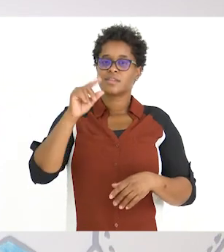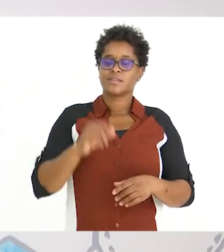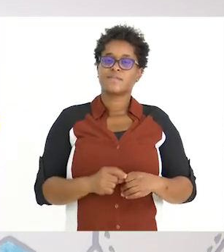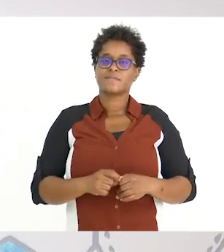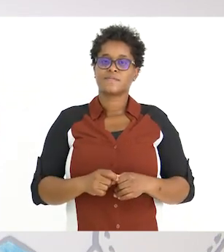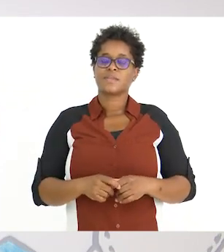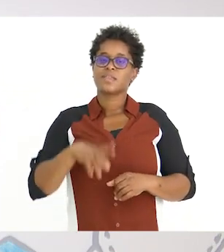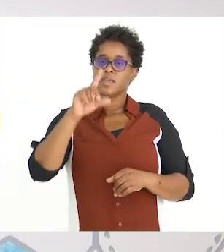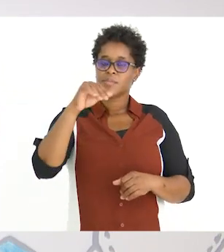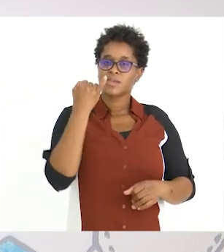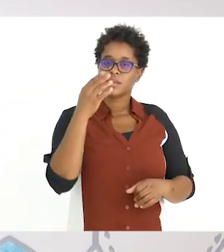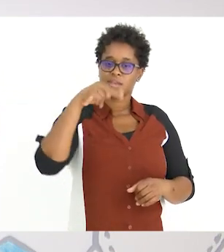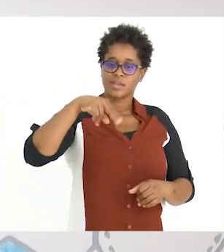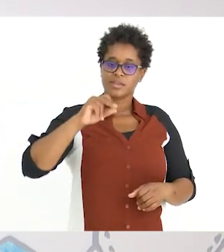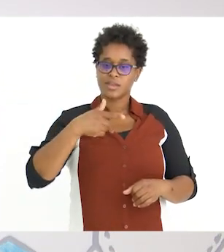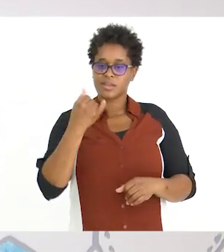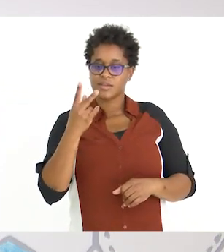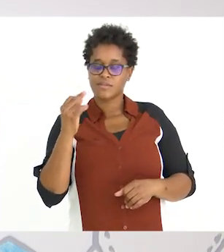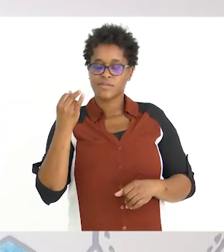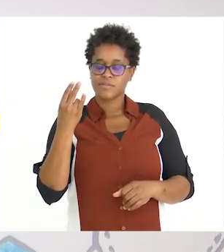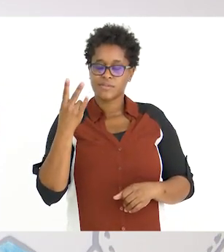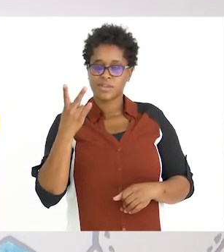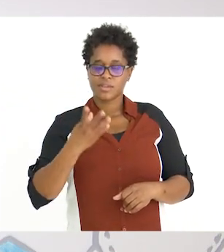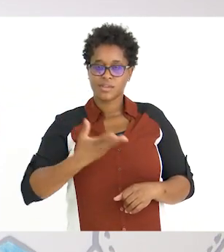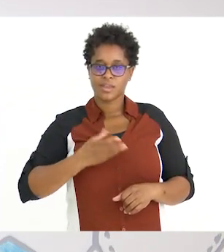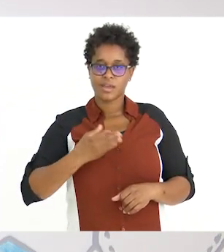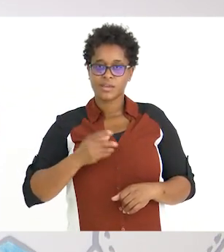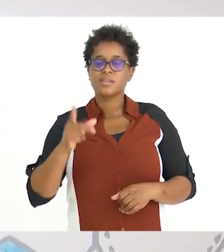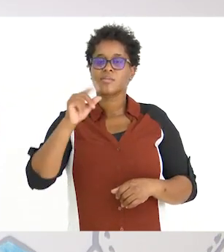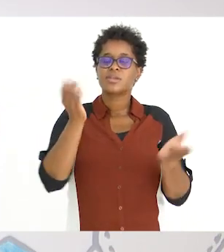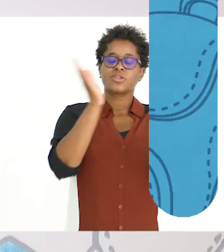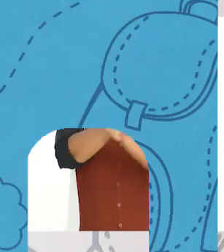de inatividade e a taxa de desemprego.